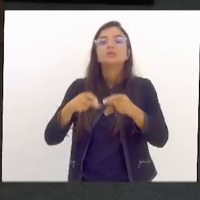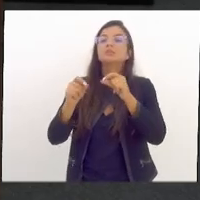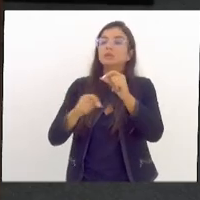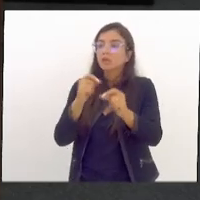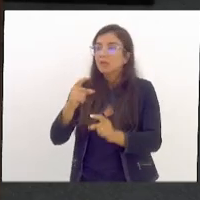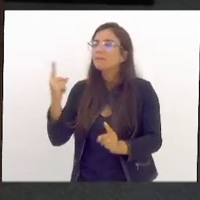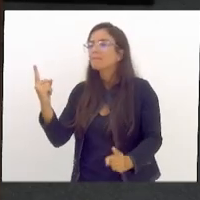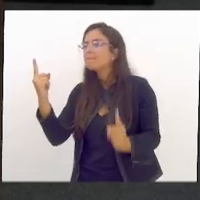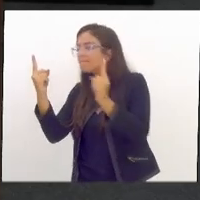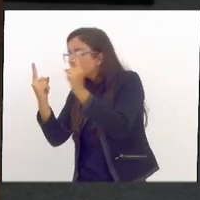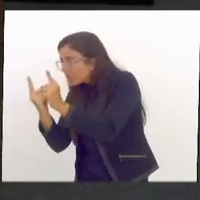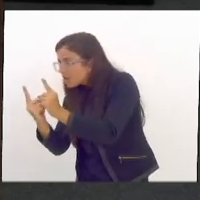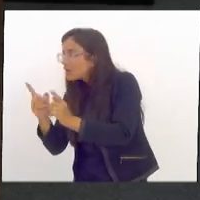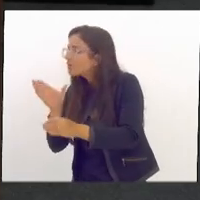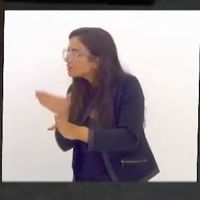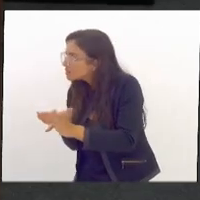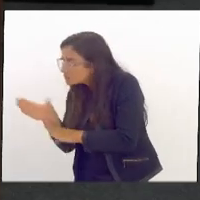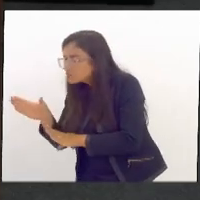também.